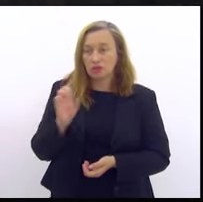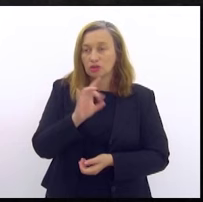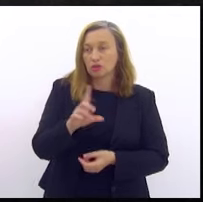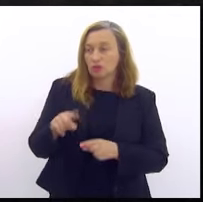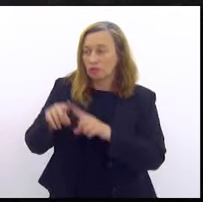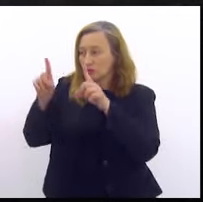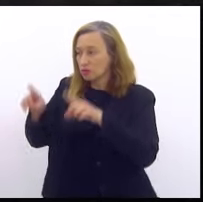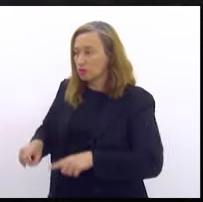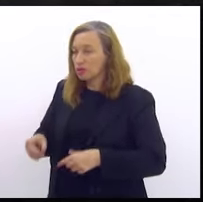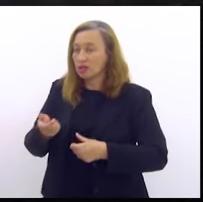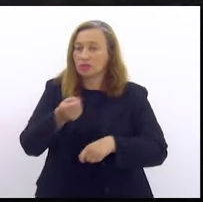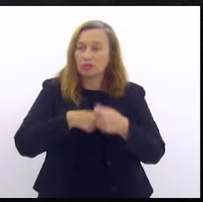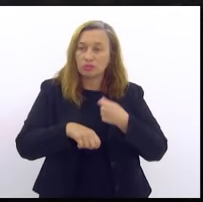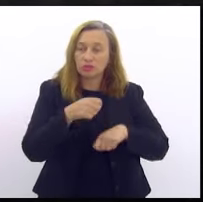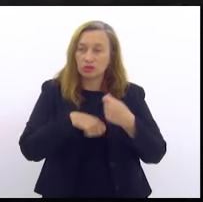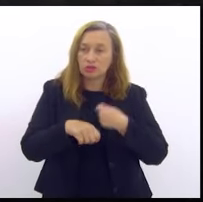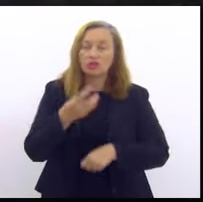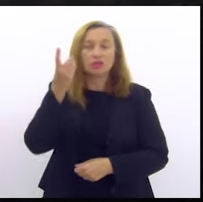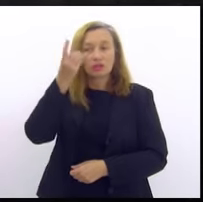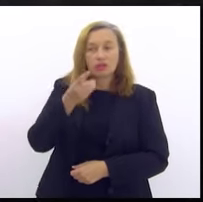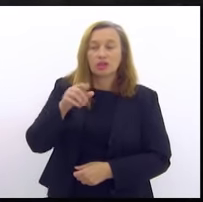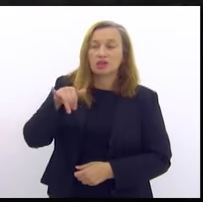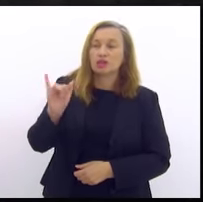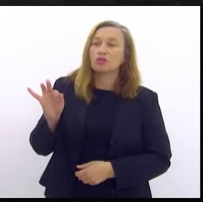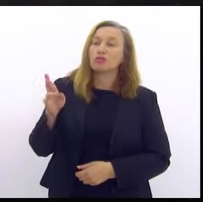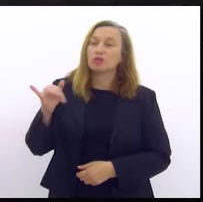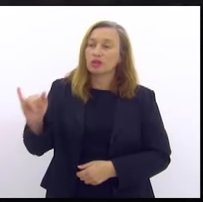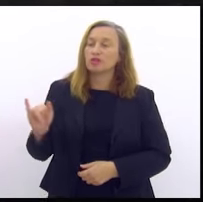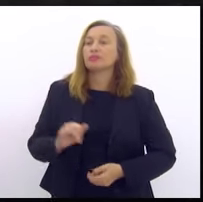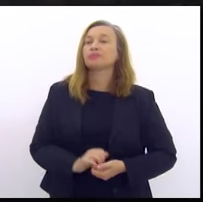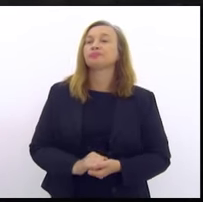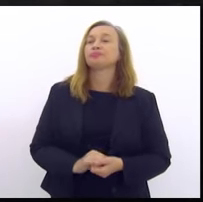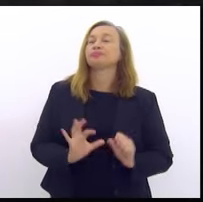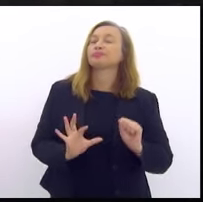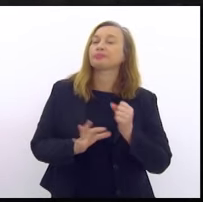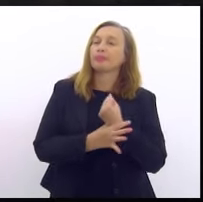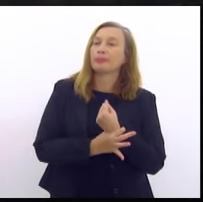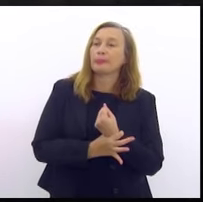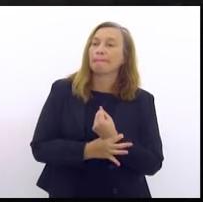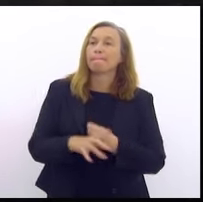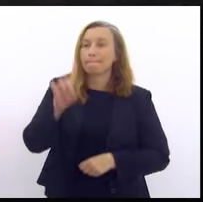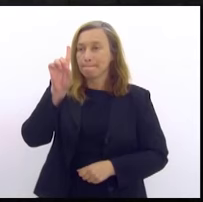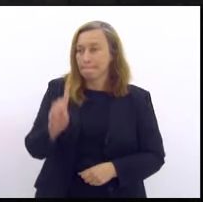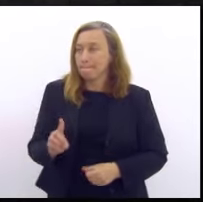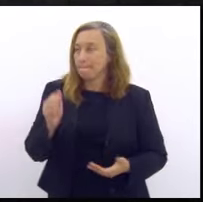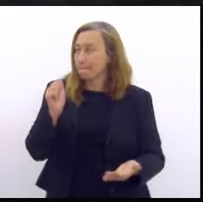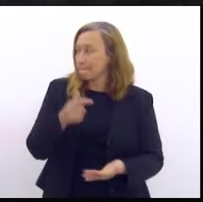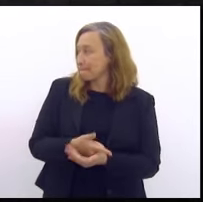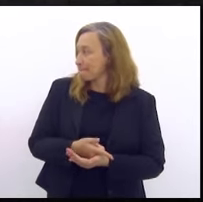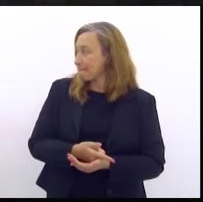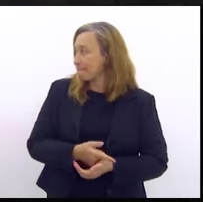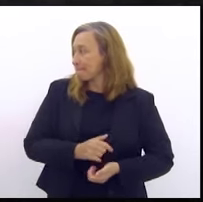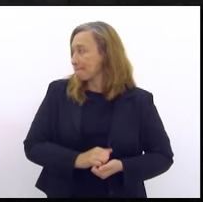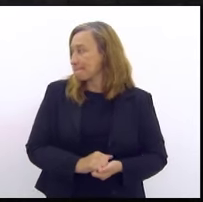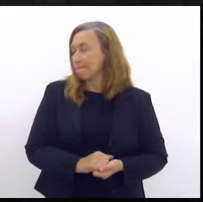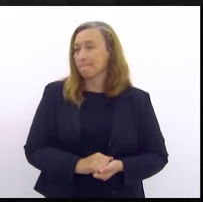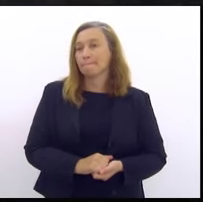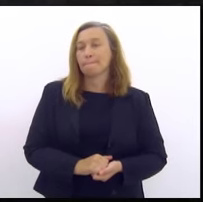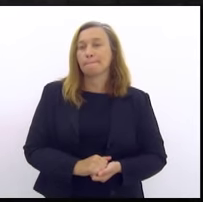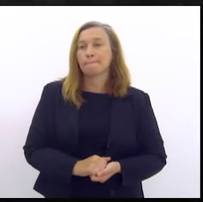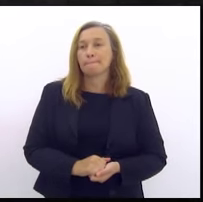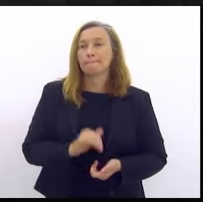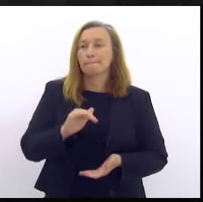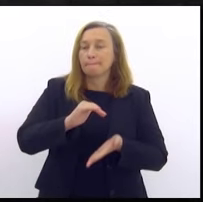funcionários administrativos, deputado Yuri, para garantir que esse direito fosse pago. E, mesmo assim, não foi pago o abono.